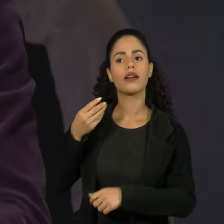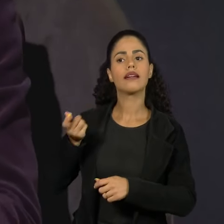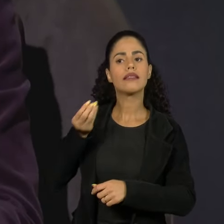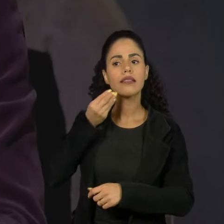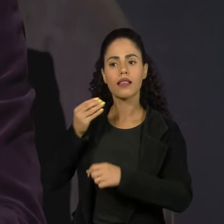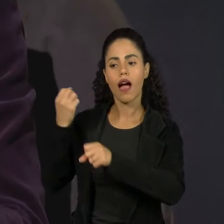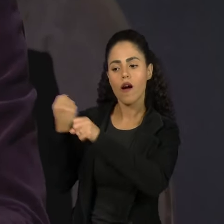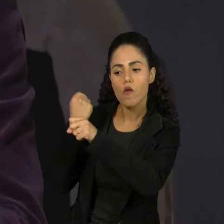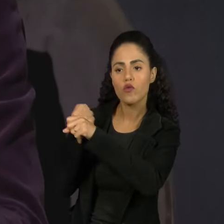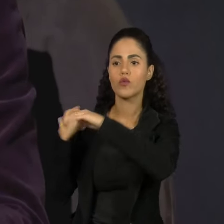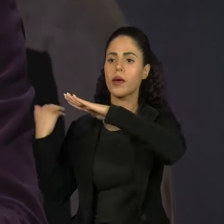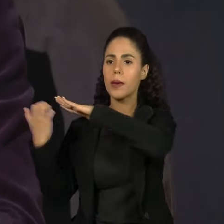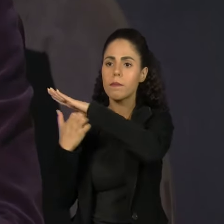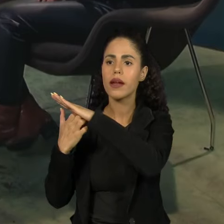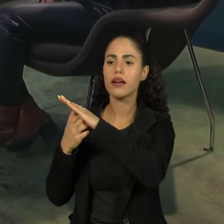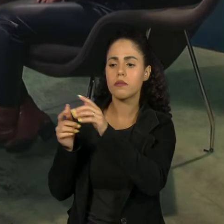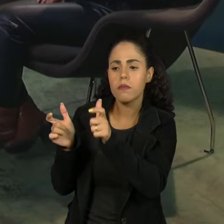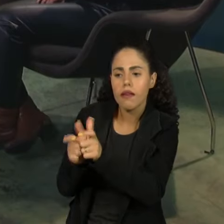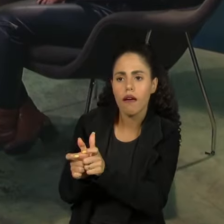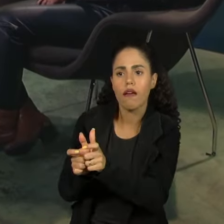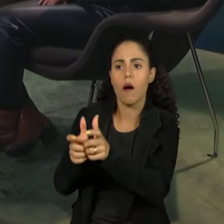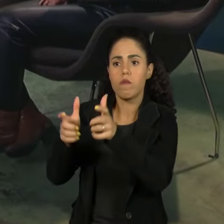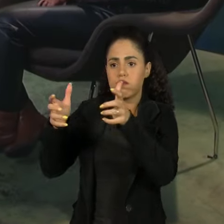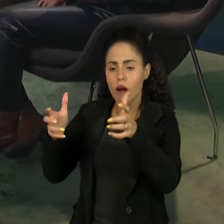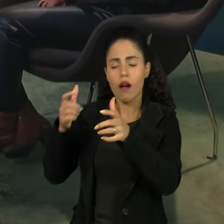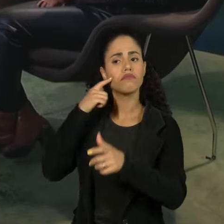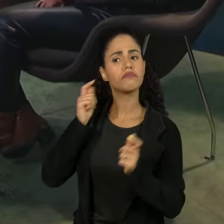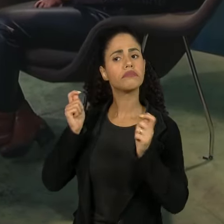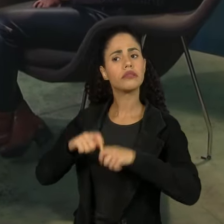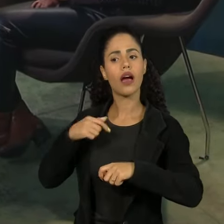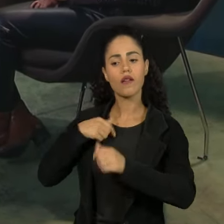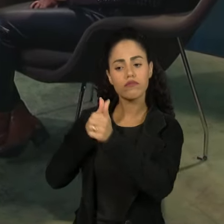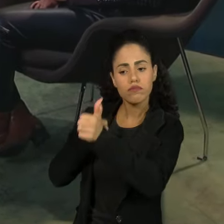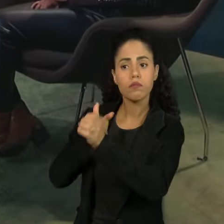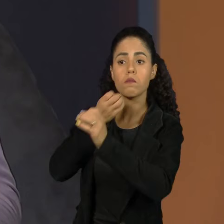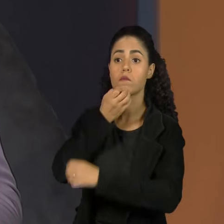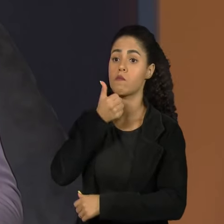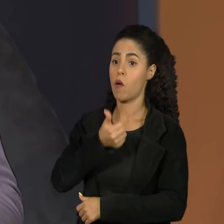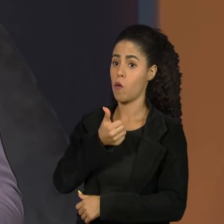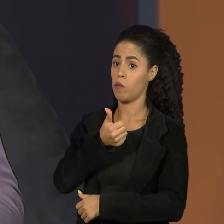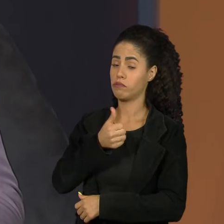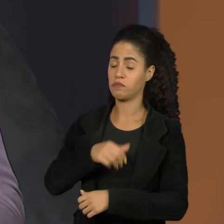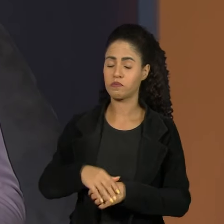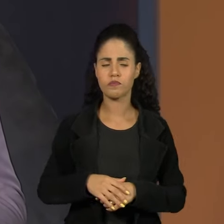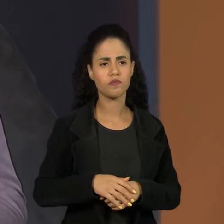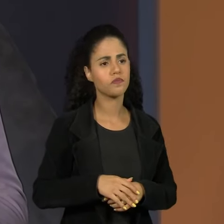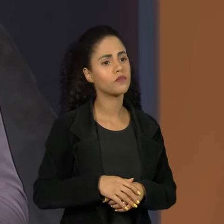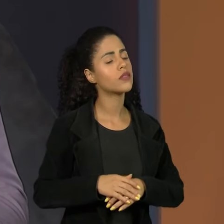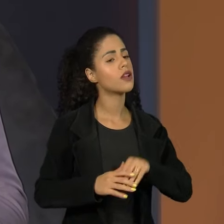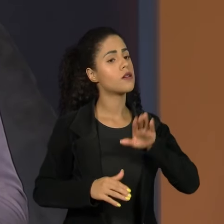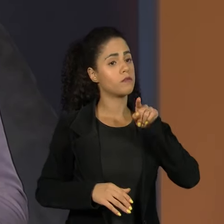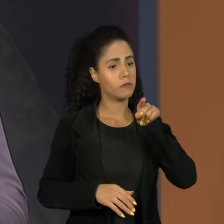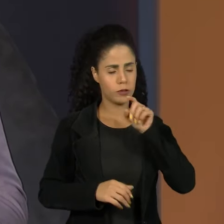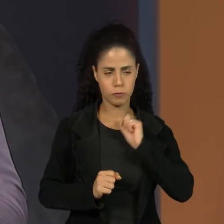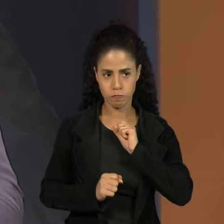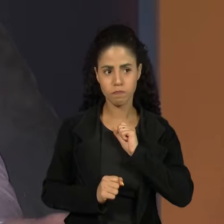empresas, microempresas, médias, grandes empresas, é um caminho também, né? Agora, Caroline,